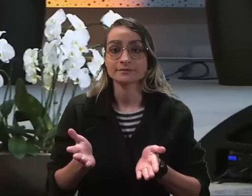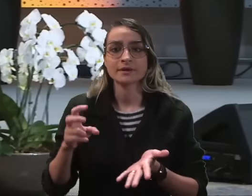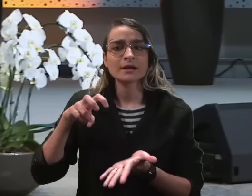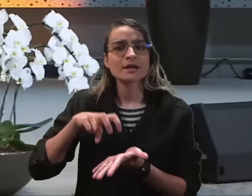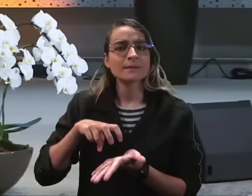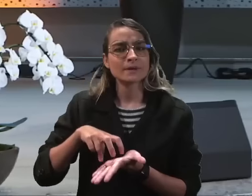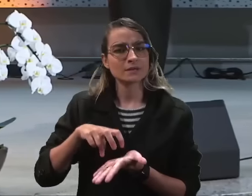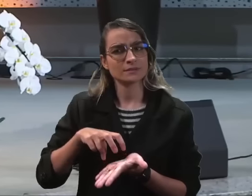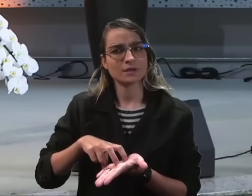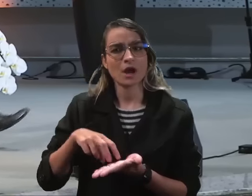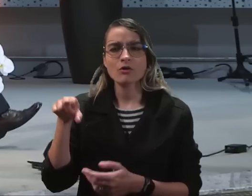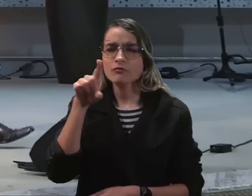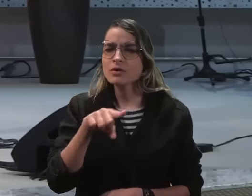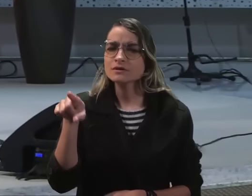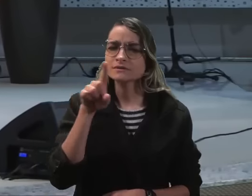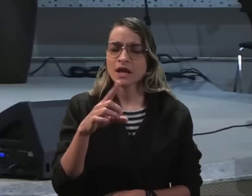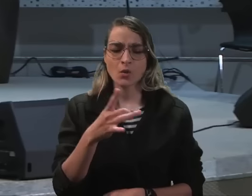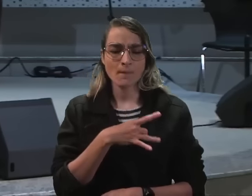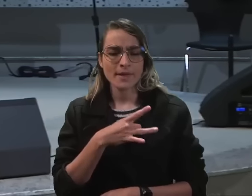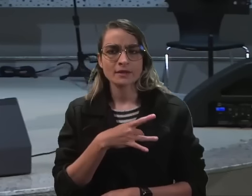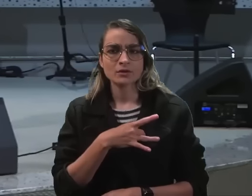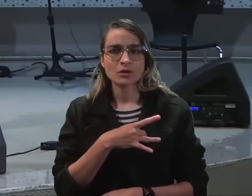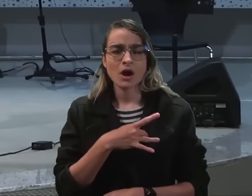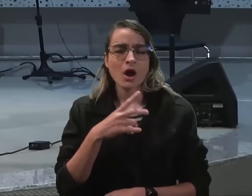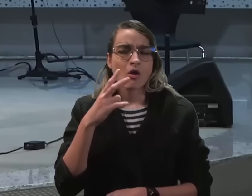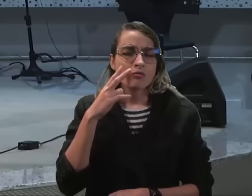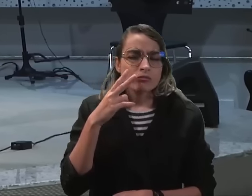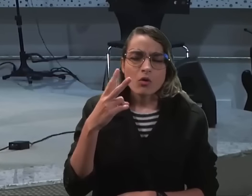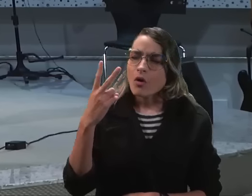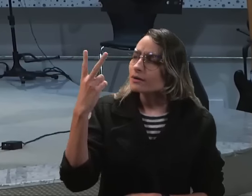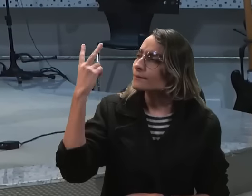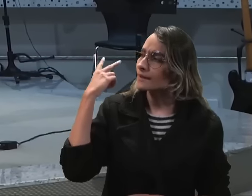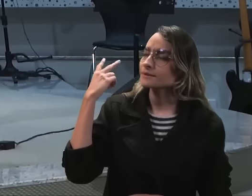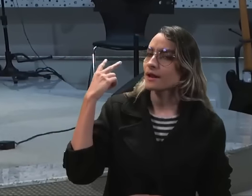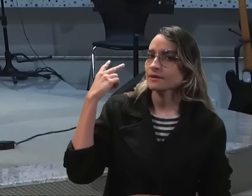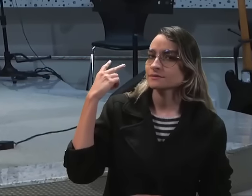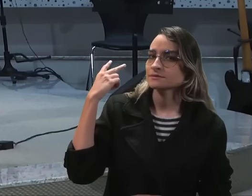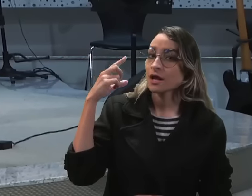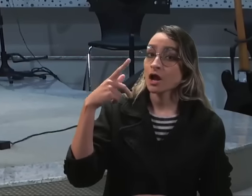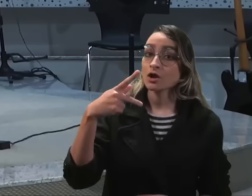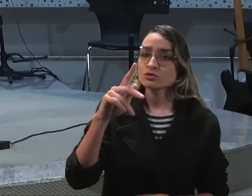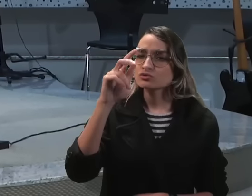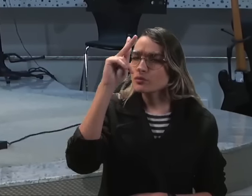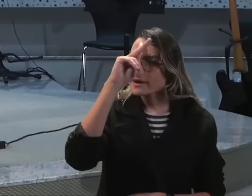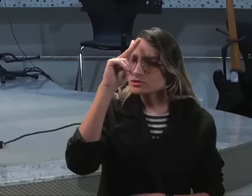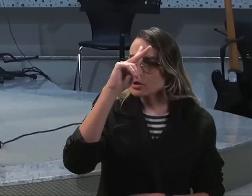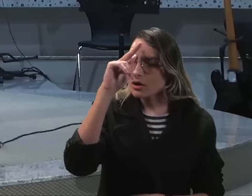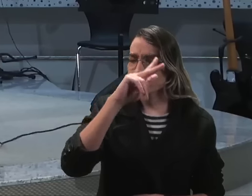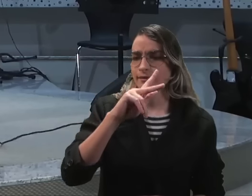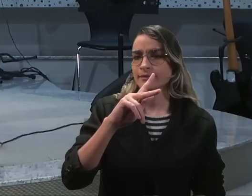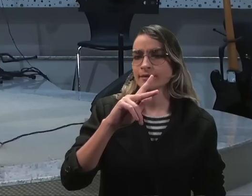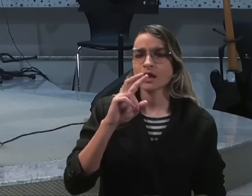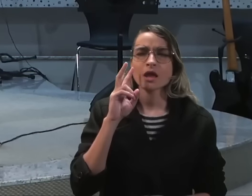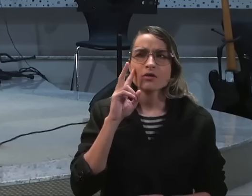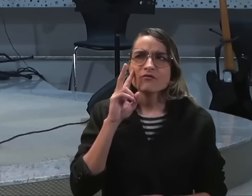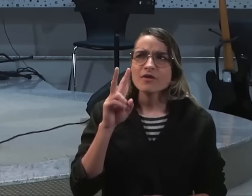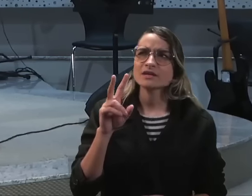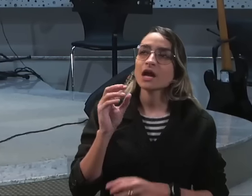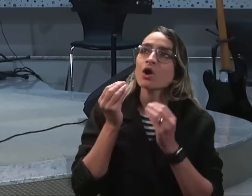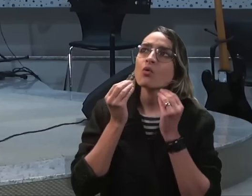olhe pra trás olhe um pouco pra trás e veja a forma como